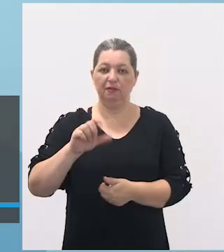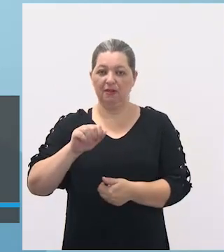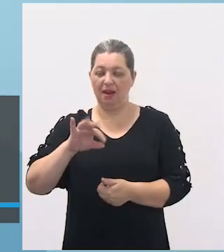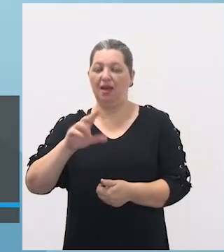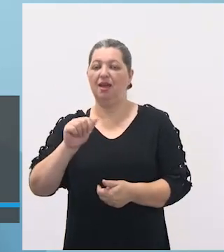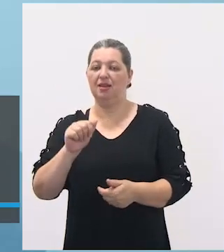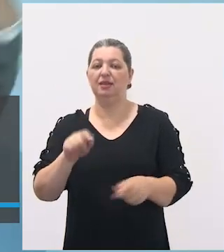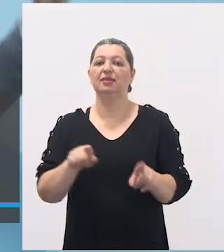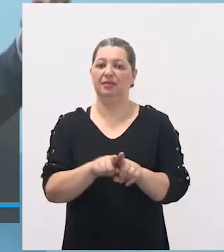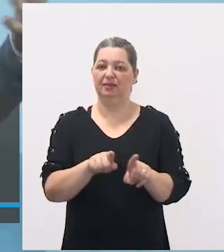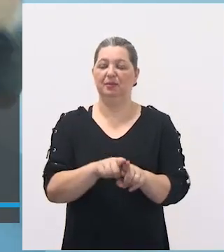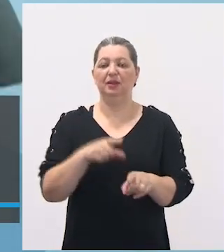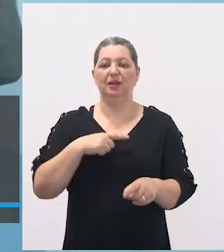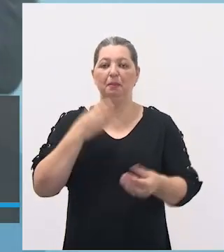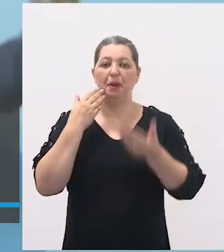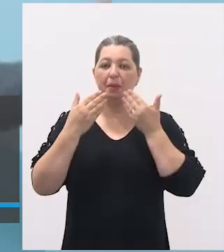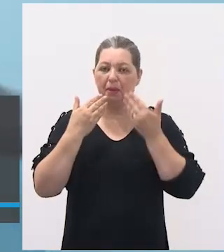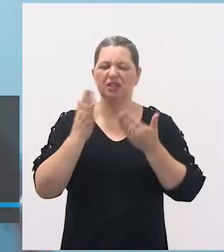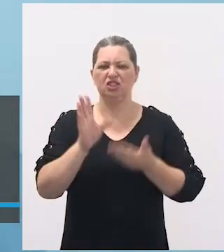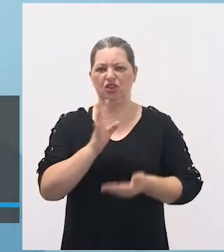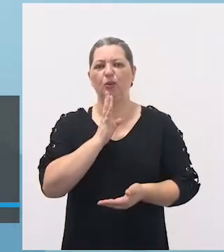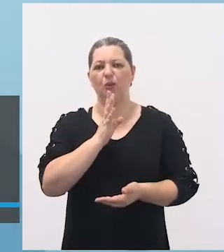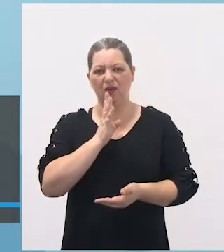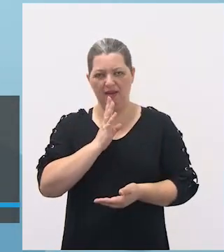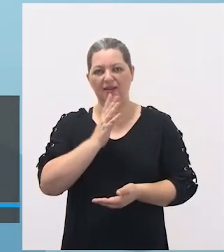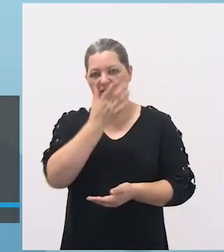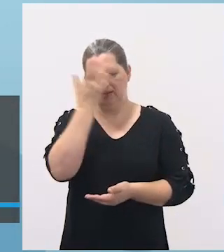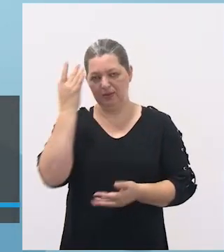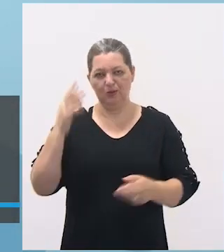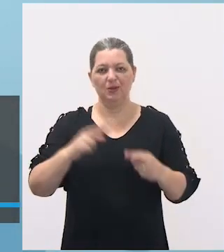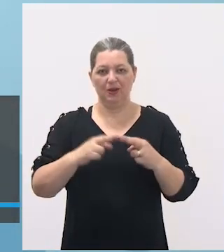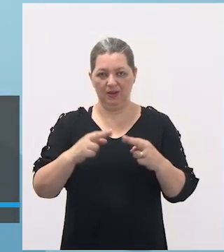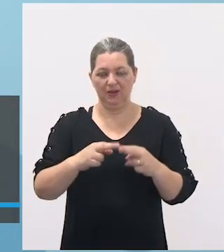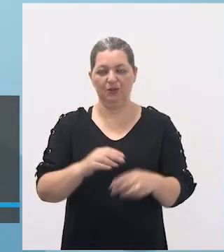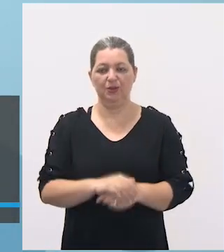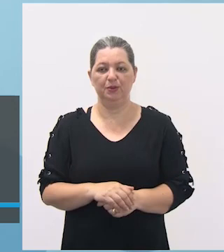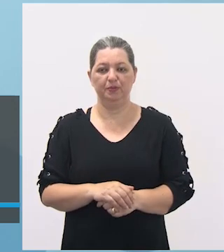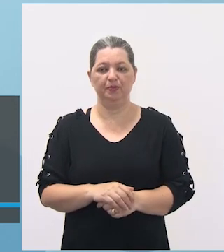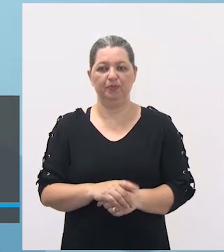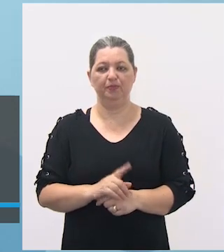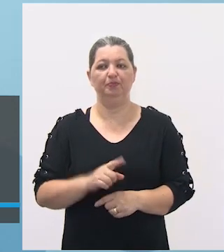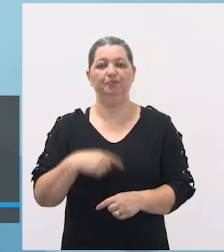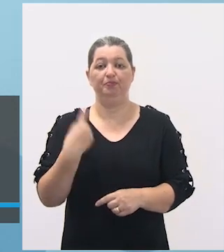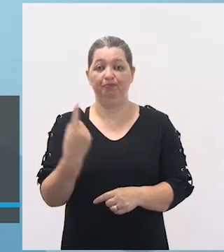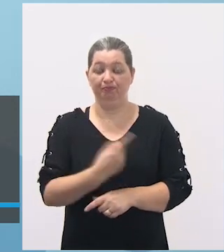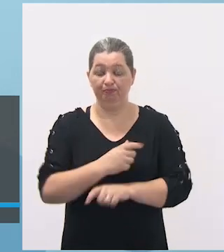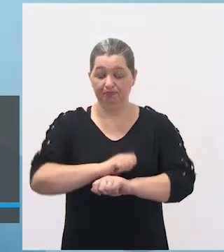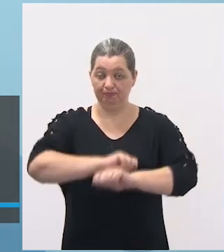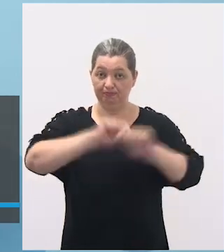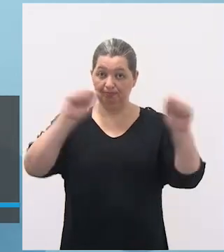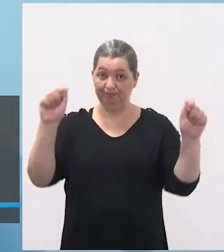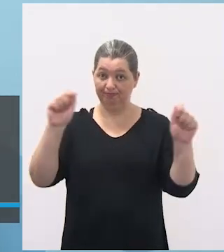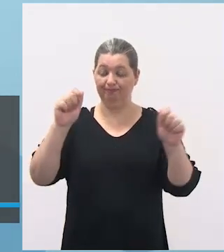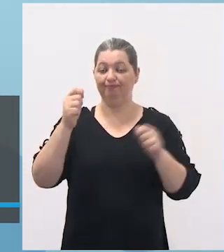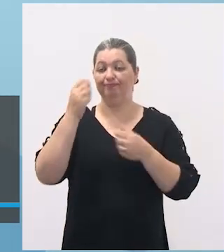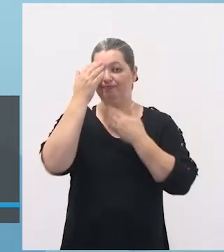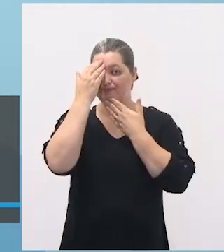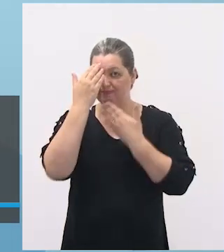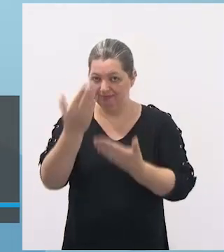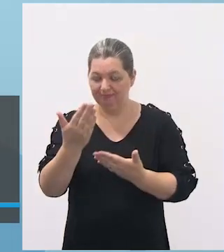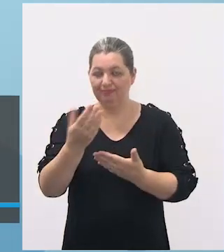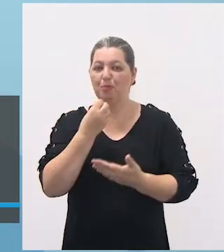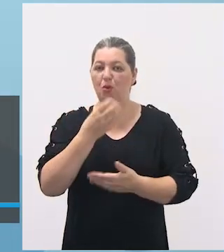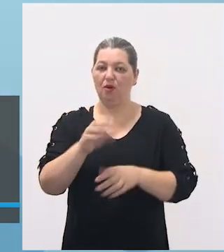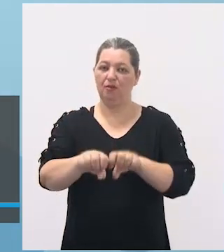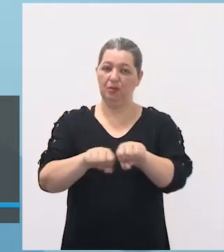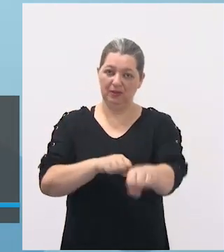com a gente, já conhecida da rede, né? Então, a gente tem aí uma manhã recheada. Muito obrigado e boa formação a